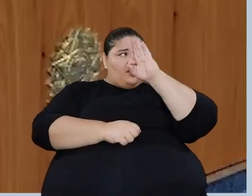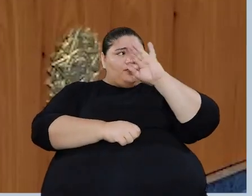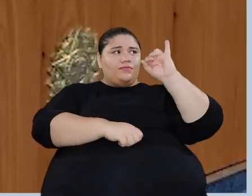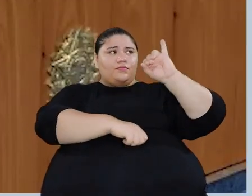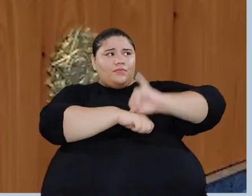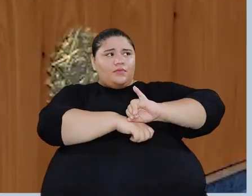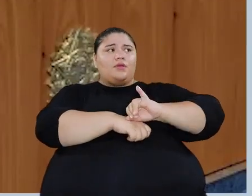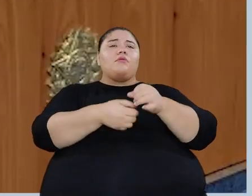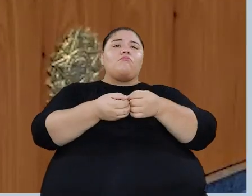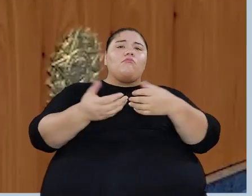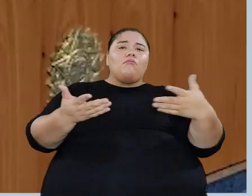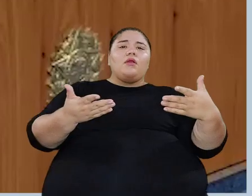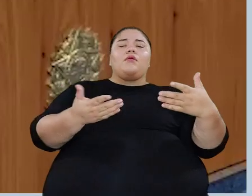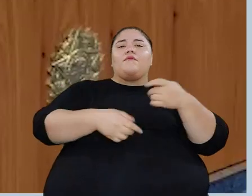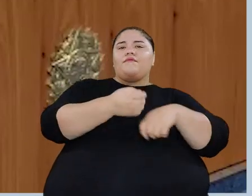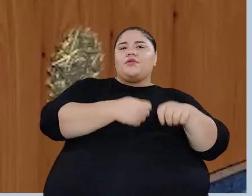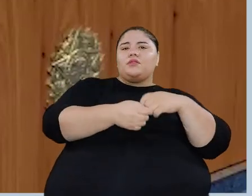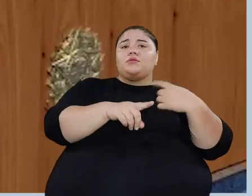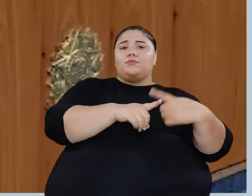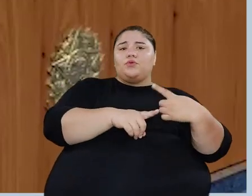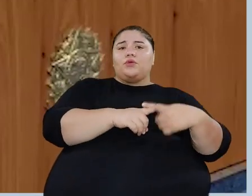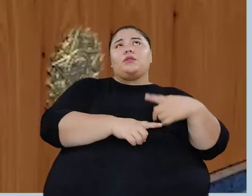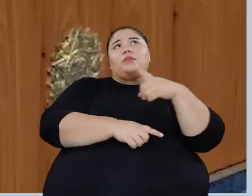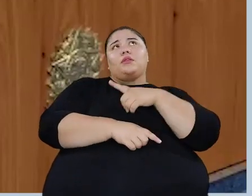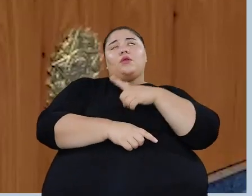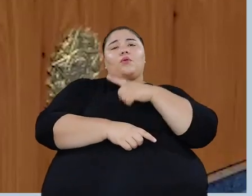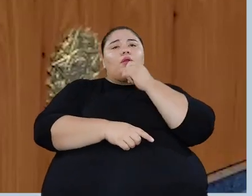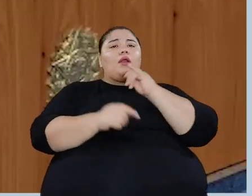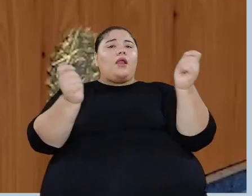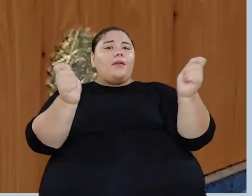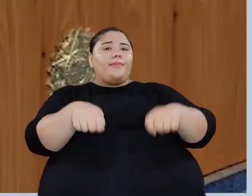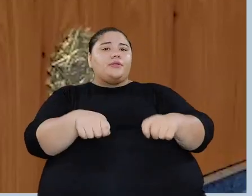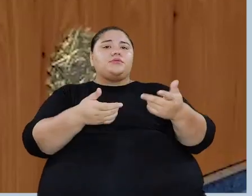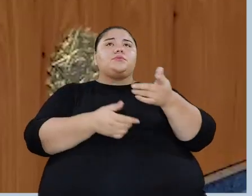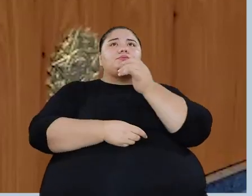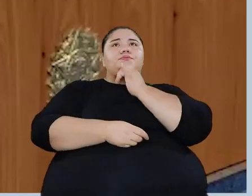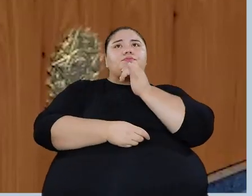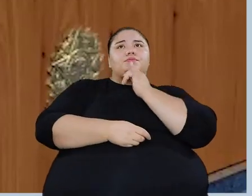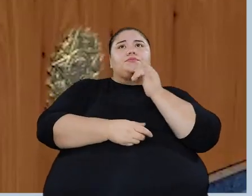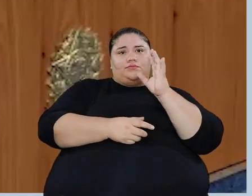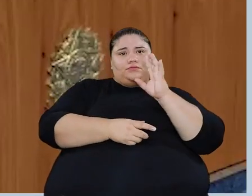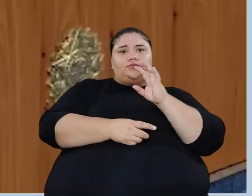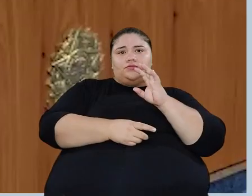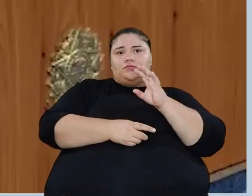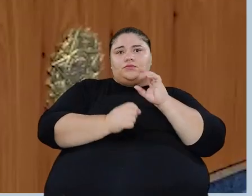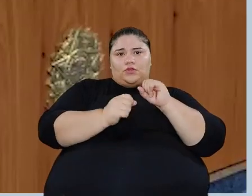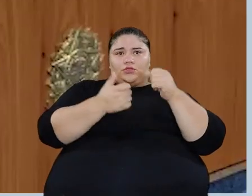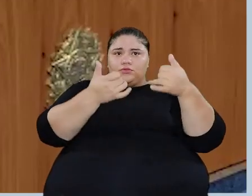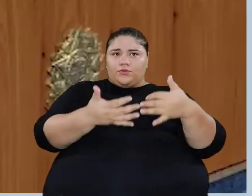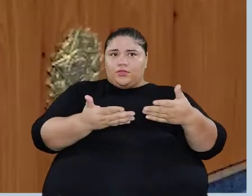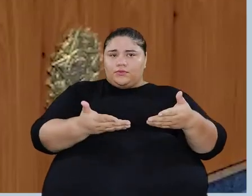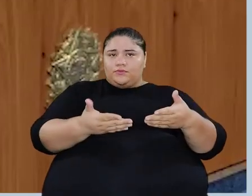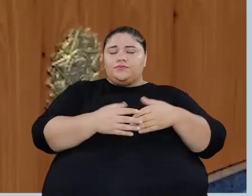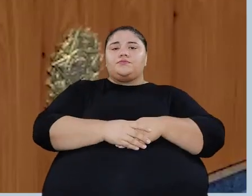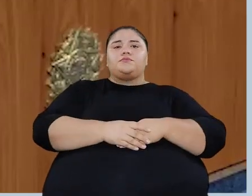nas instituições financeiras, exatamente porque eles têm uma capacidade dessa centralização? Posso dizer isso?